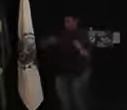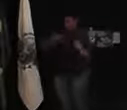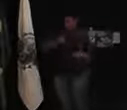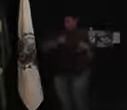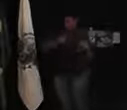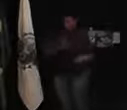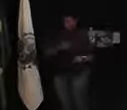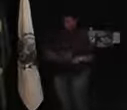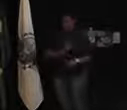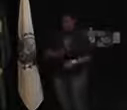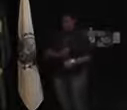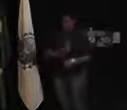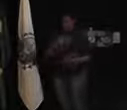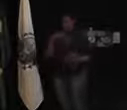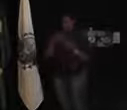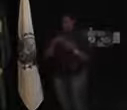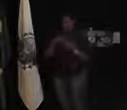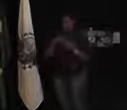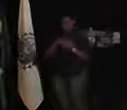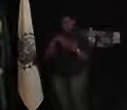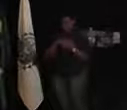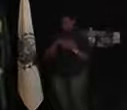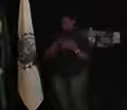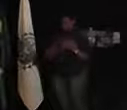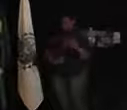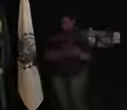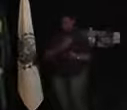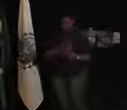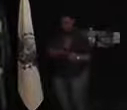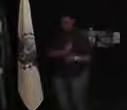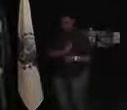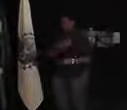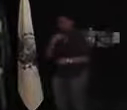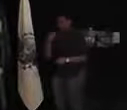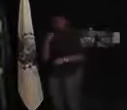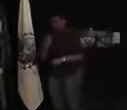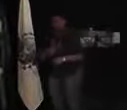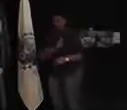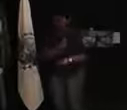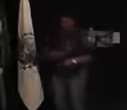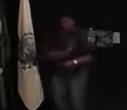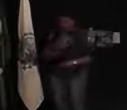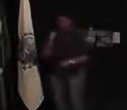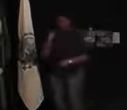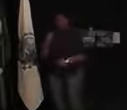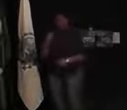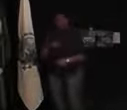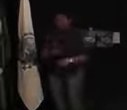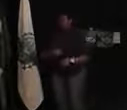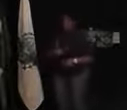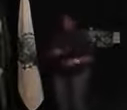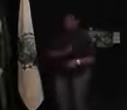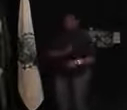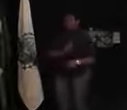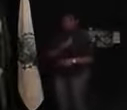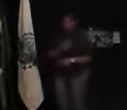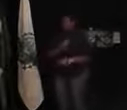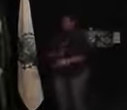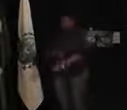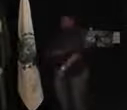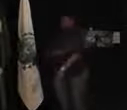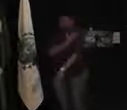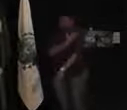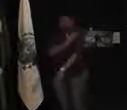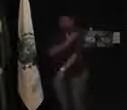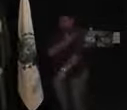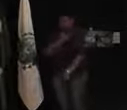vivia sempre no limite entre a vida e a morte, né? Vivia sempre intensamente. Então esse é